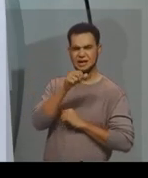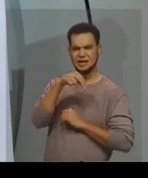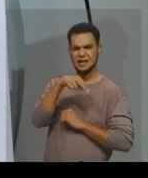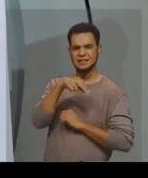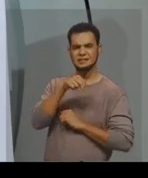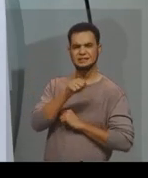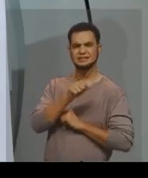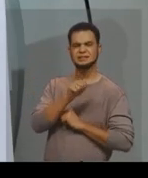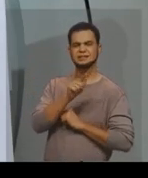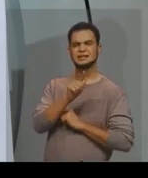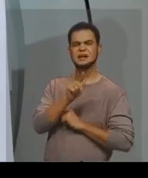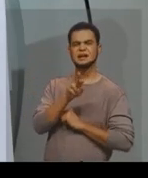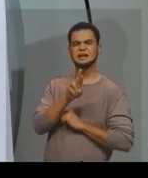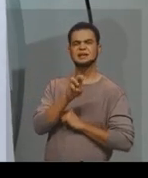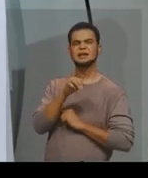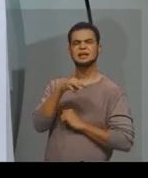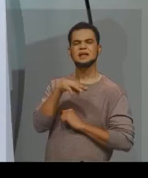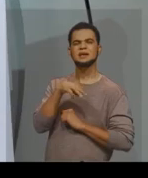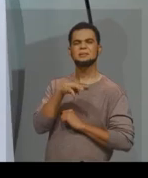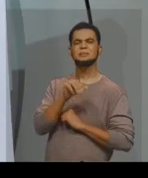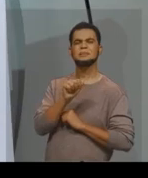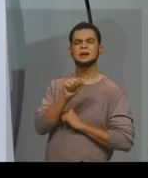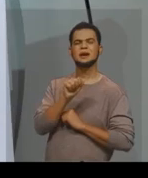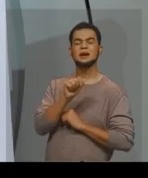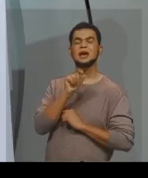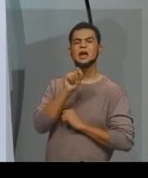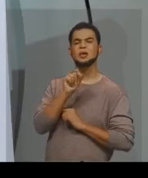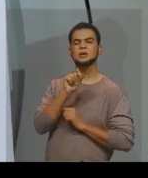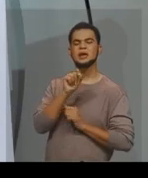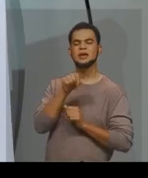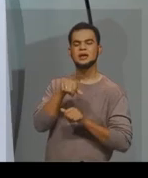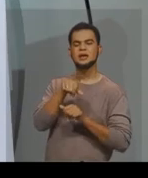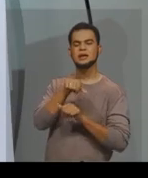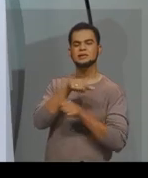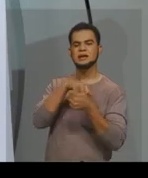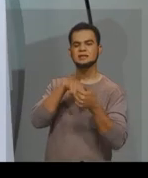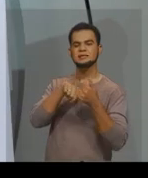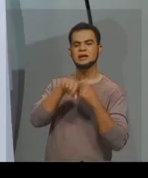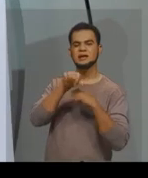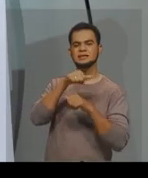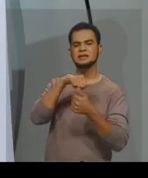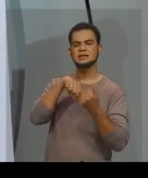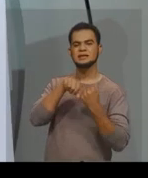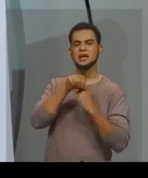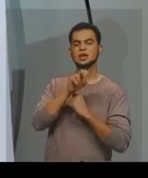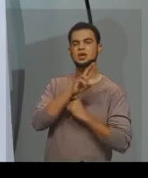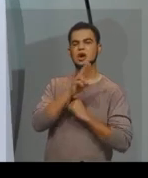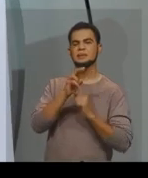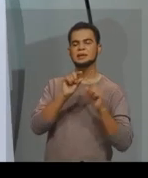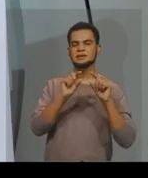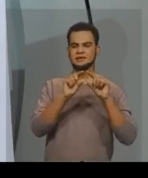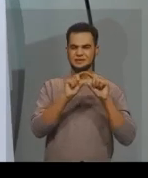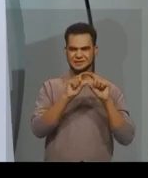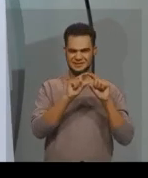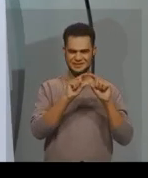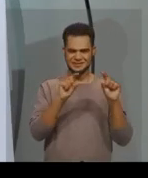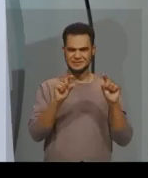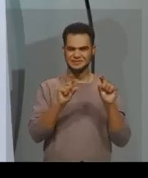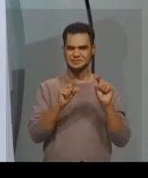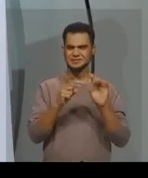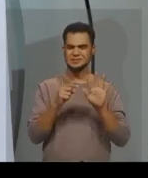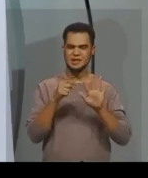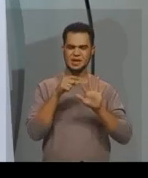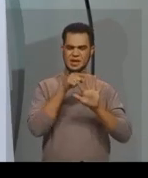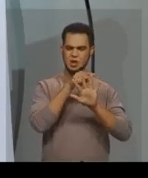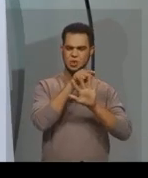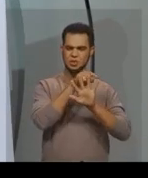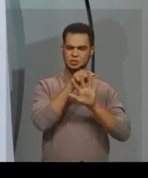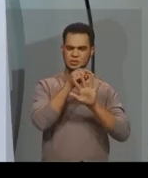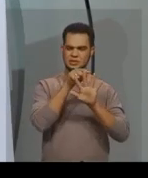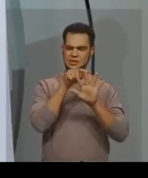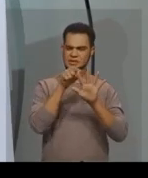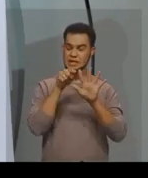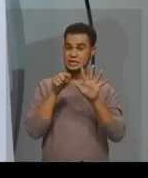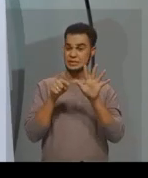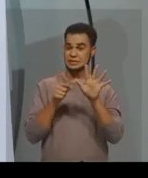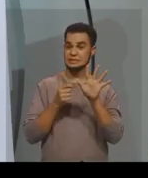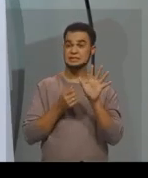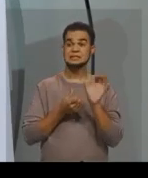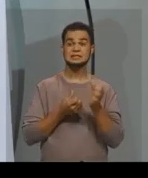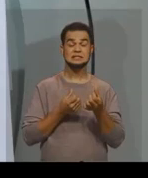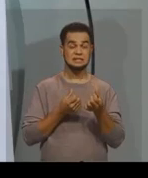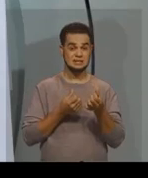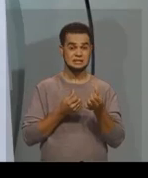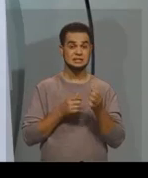que comece com a letra F. Se fosse só o Flávio normal, olha, 1, 2, 3, 4, 5, 6.